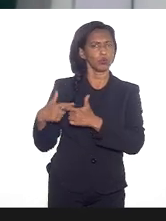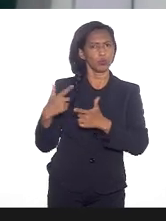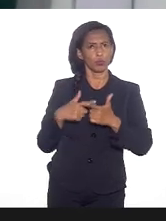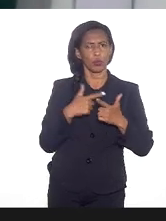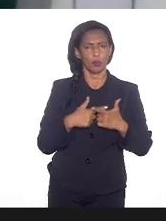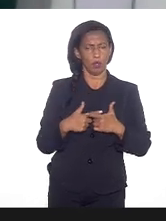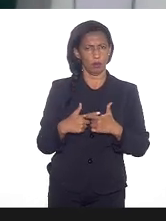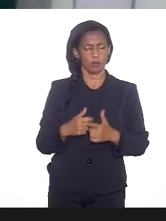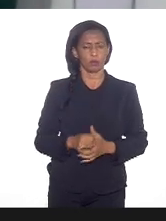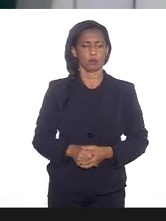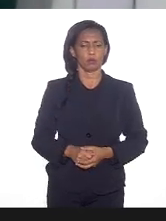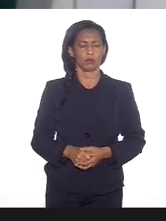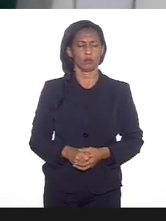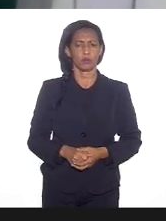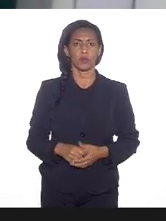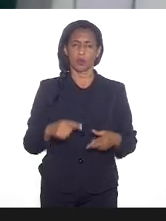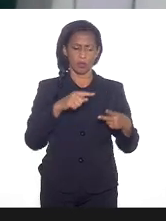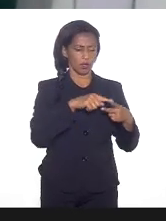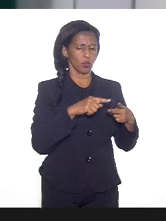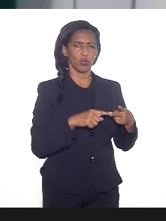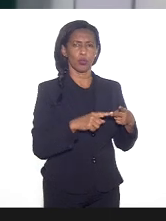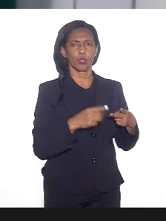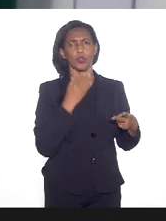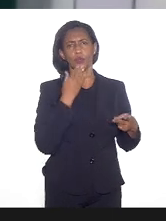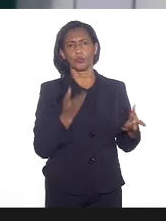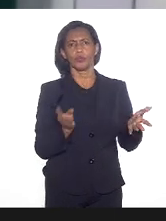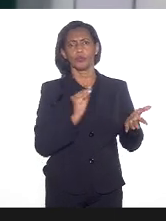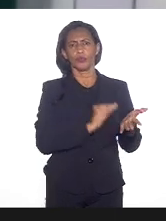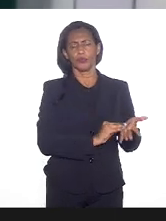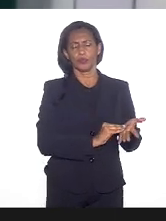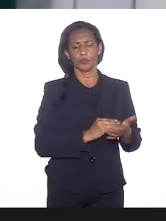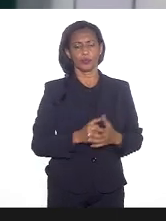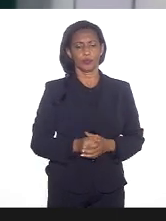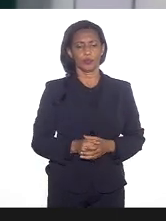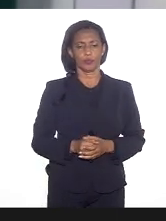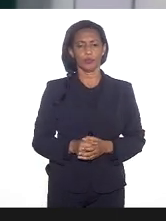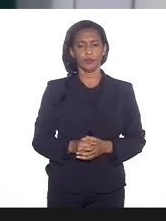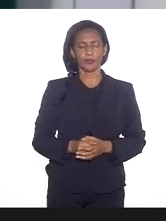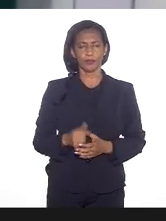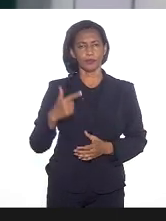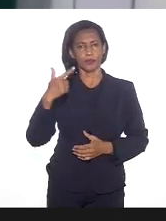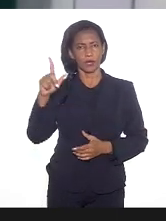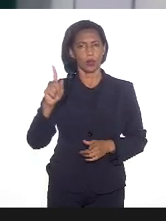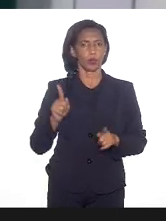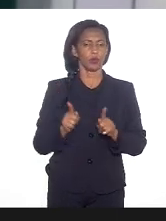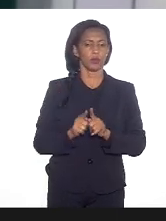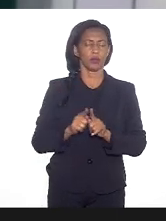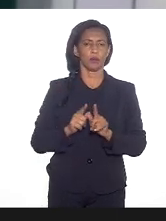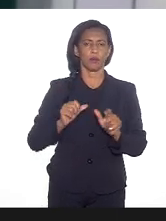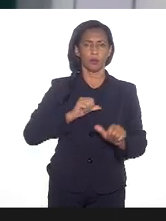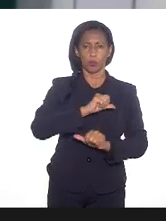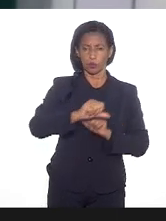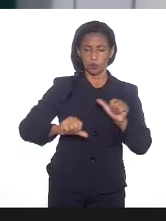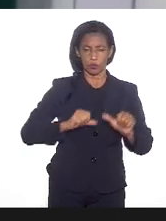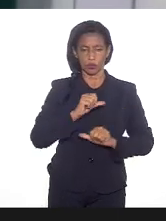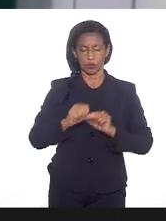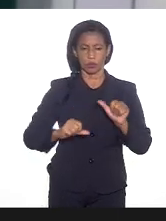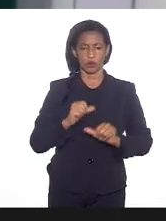Então, foram essas duas recomendações adicionais que foram feitas. E a outra grande modificação no texto final do relatório